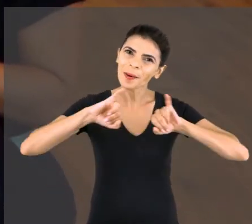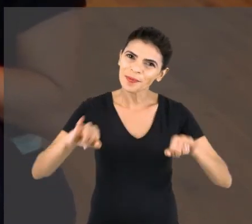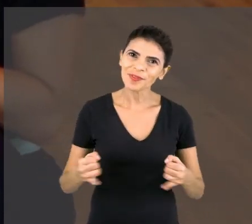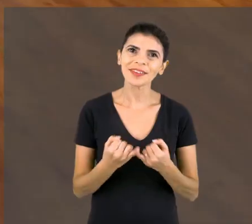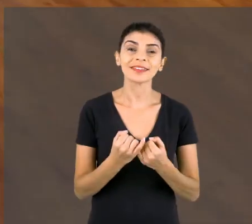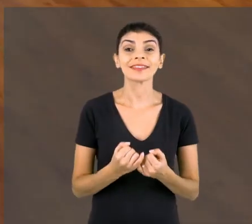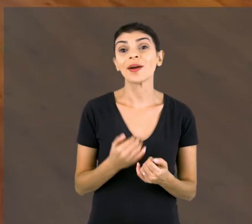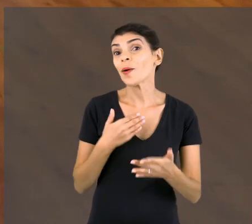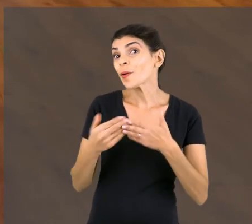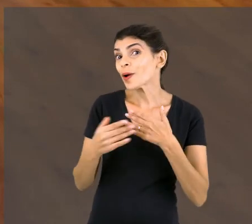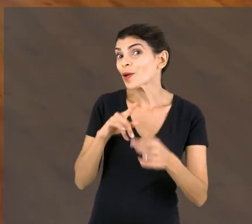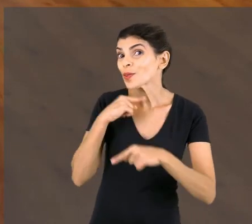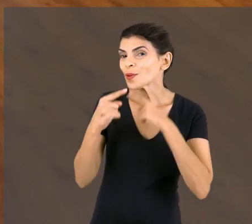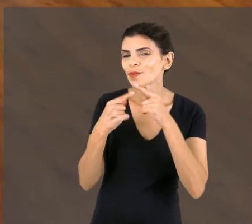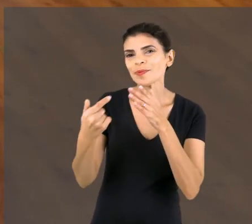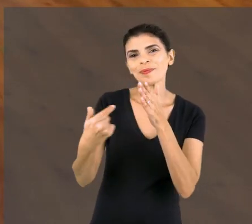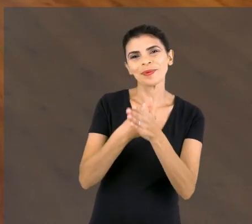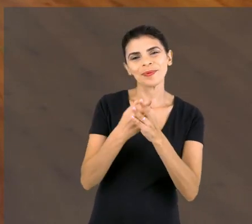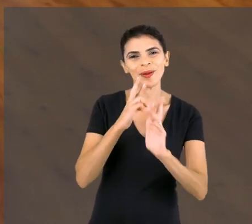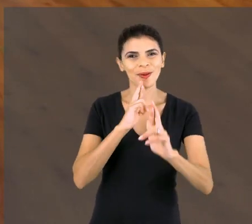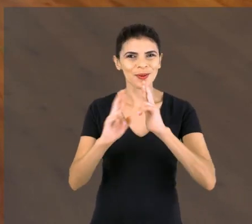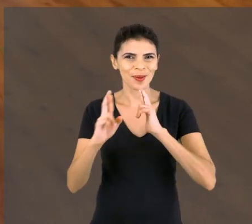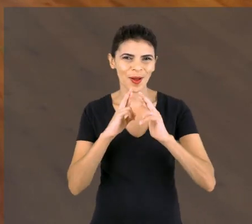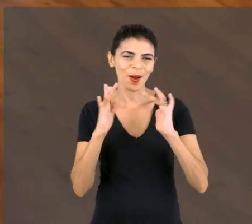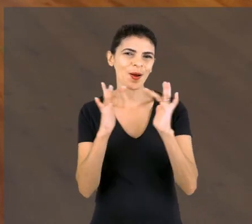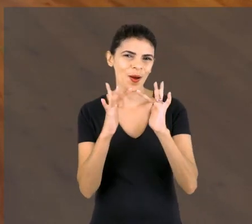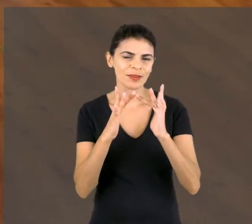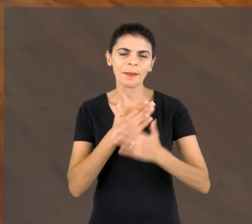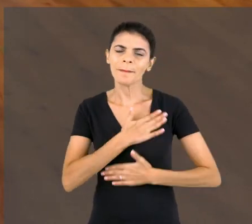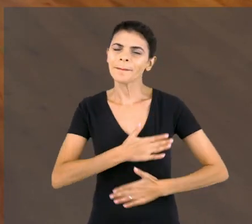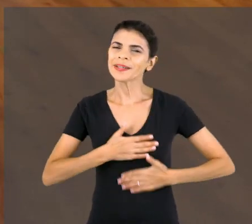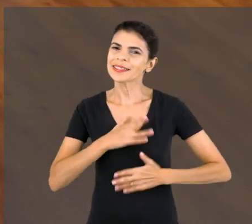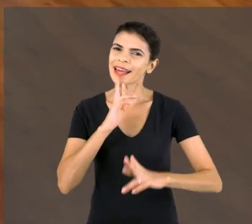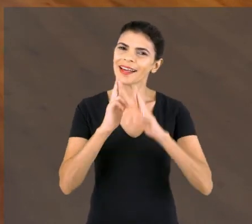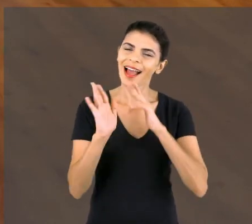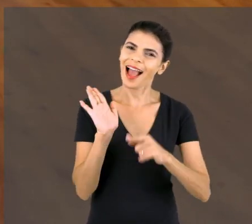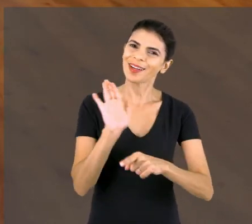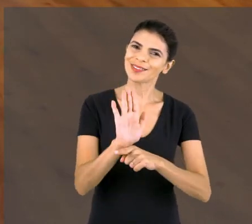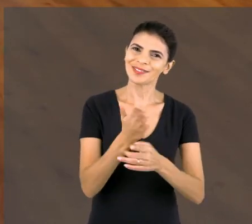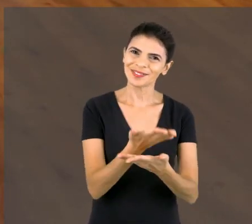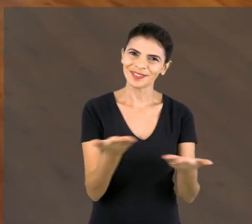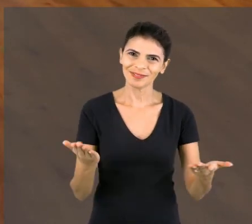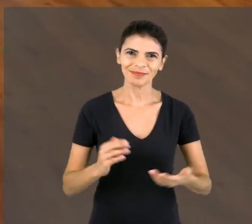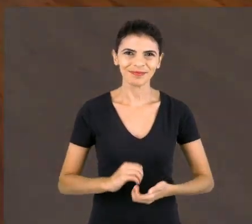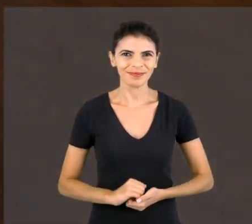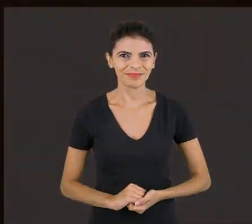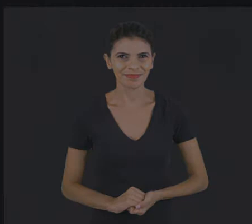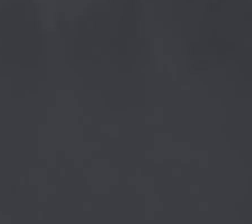aproveitado. E qualquer dúvida é só entrar em contato conosco, que a gente vai ser um prazer ajudar você.